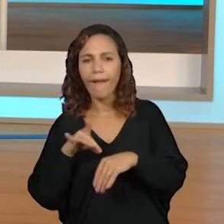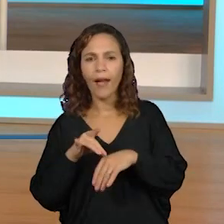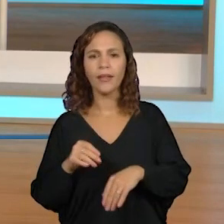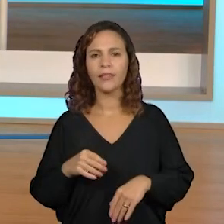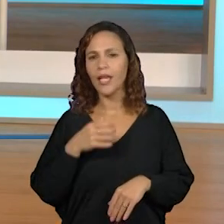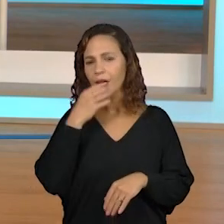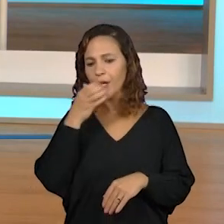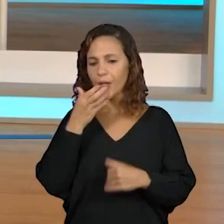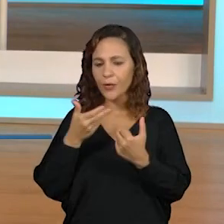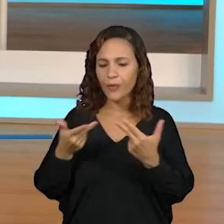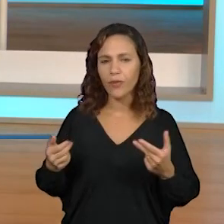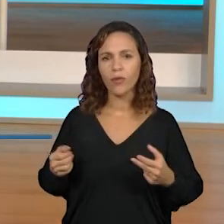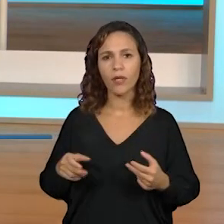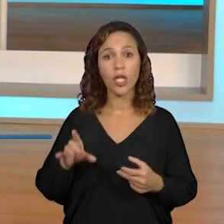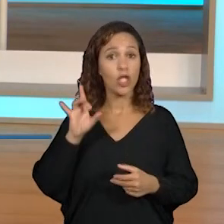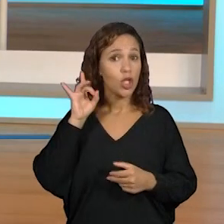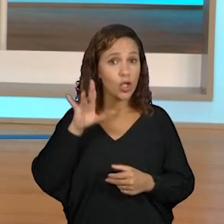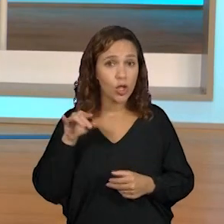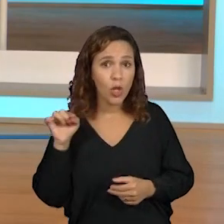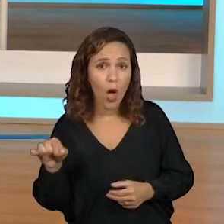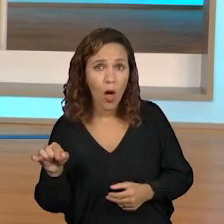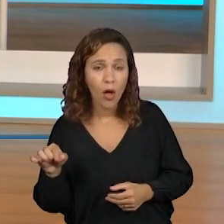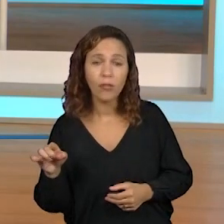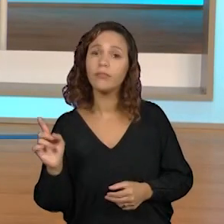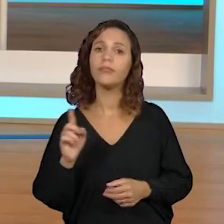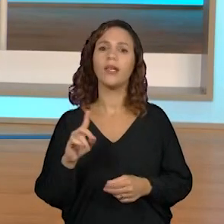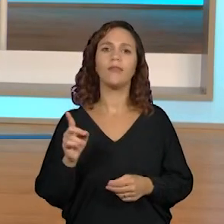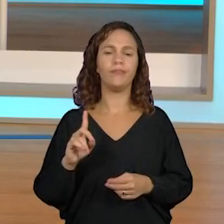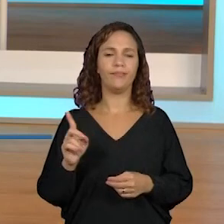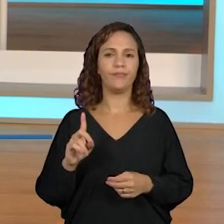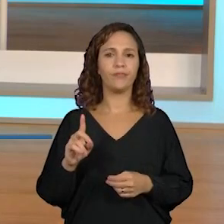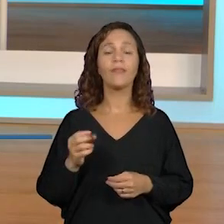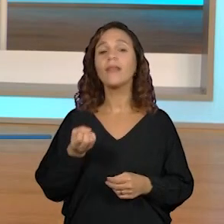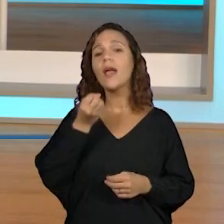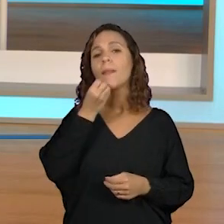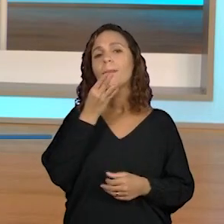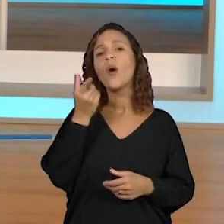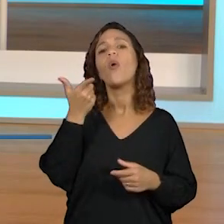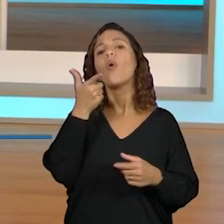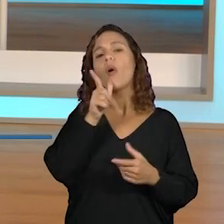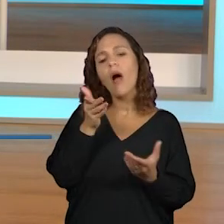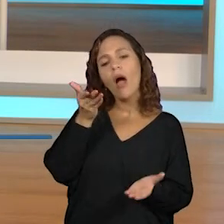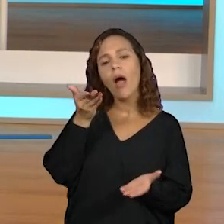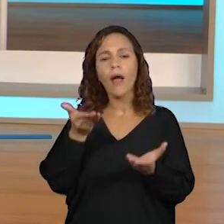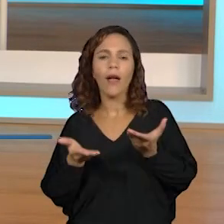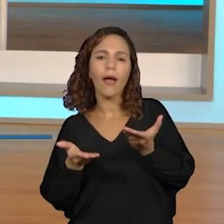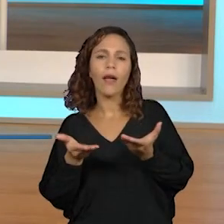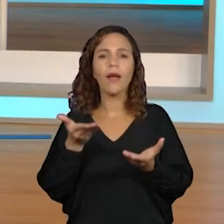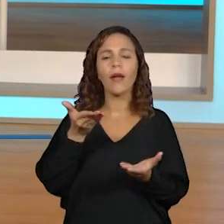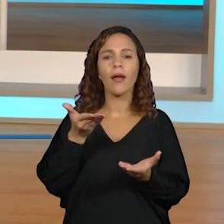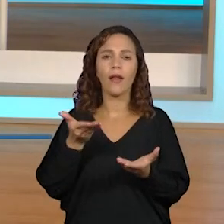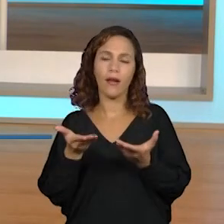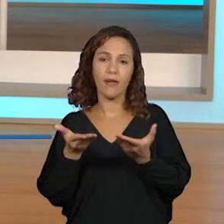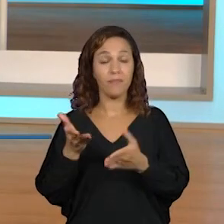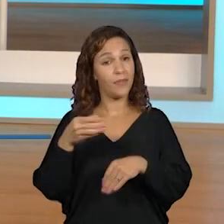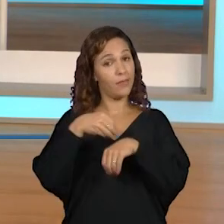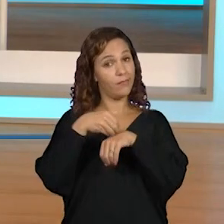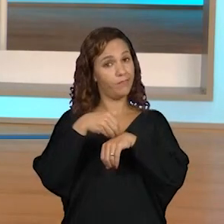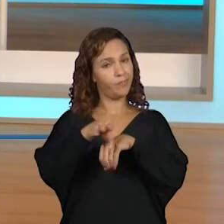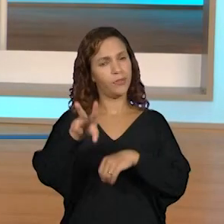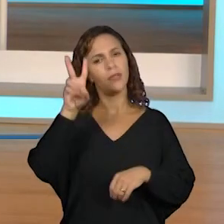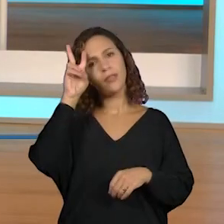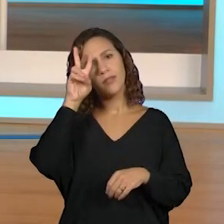fruta mas não é só fruta ou só carne a gente pode Balancear comida e aí fica um lembrete para